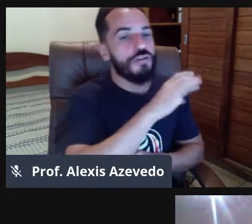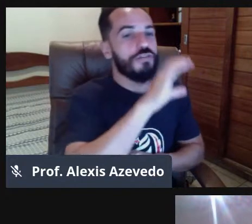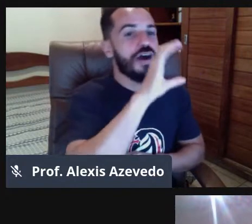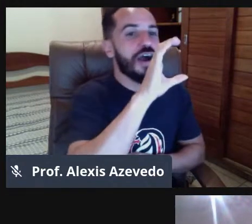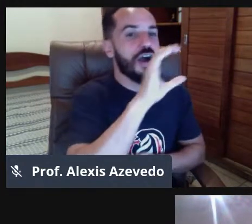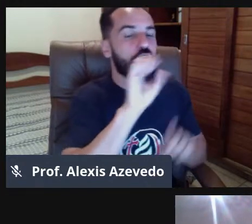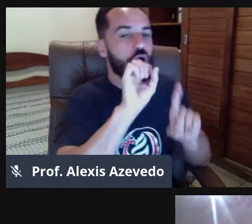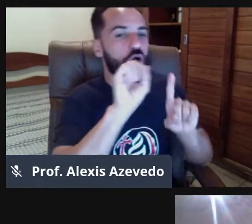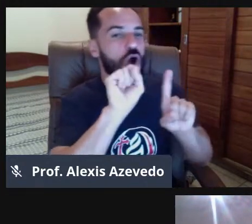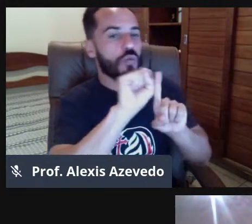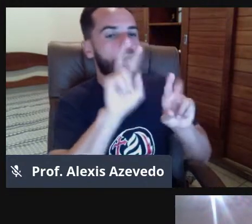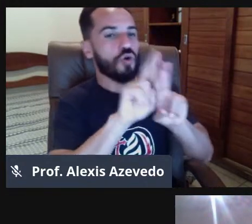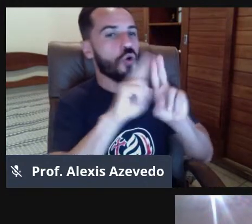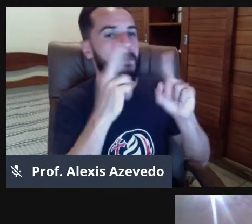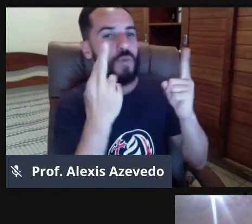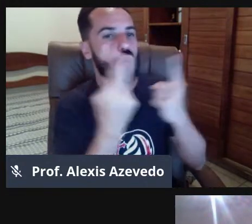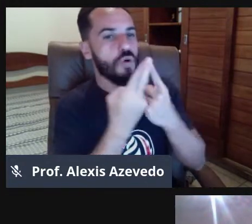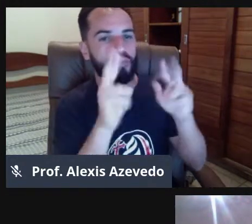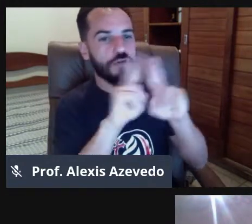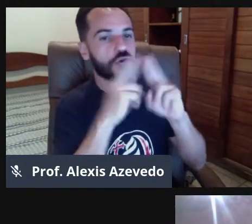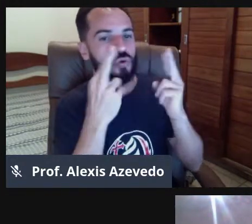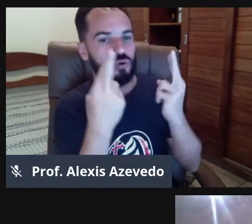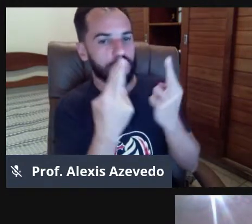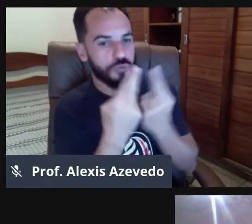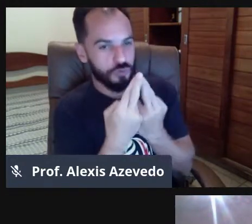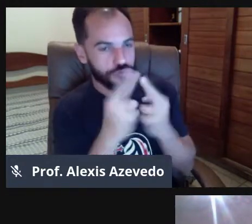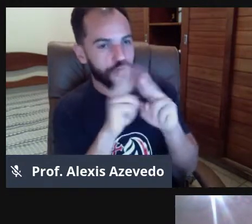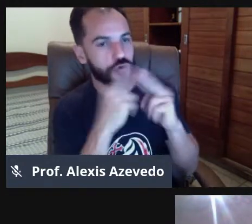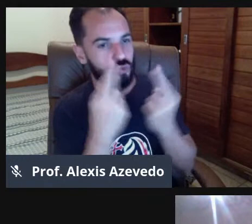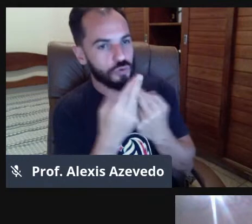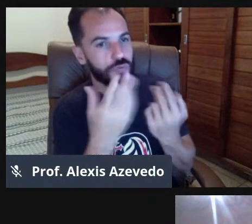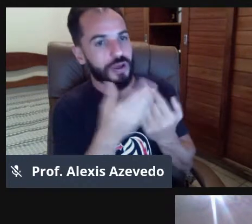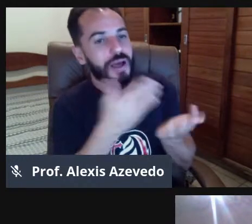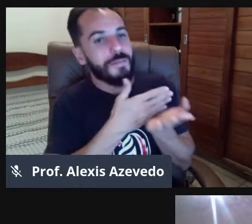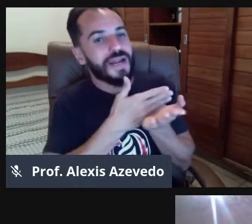e adaptar, deixar o currículo mais atualizado.